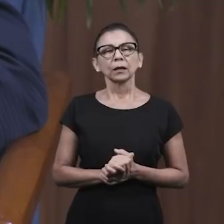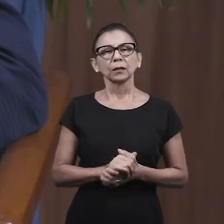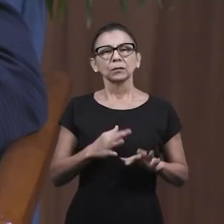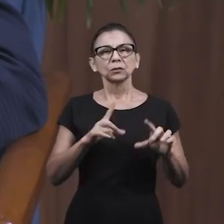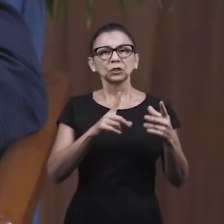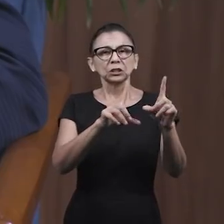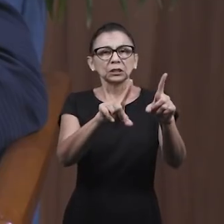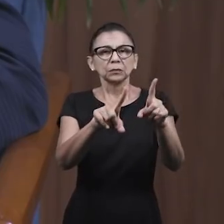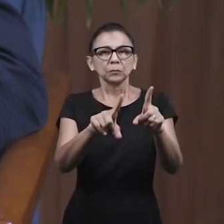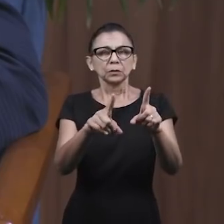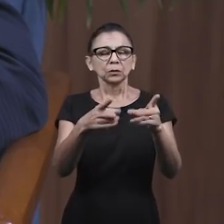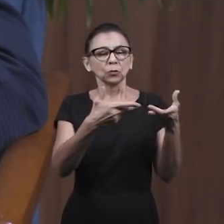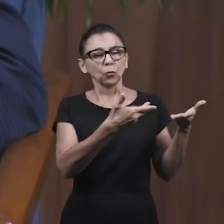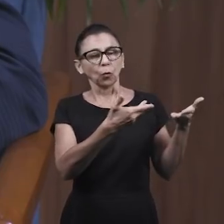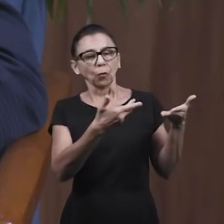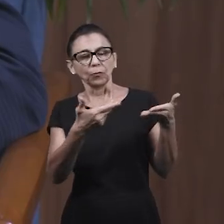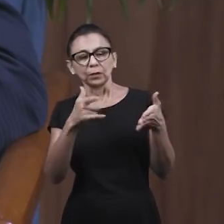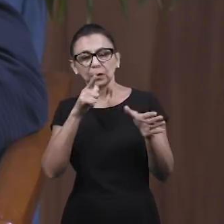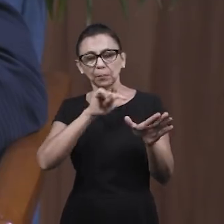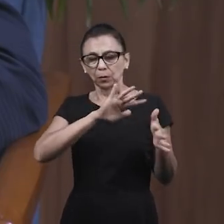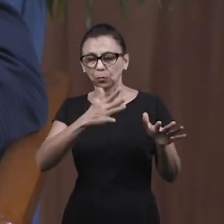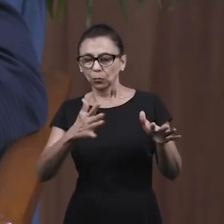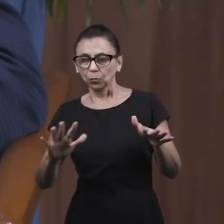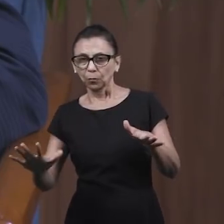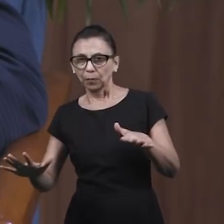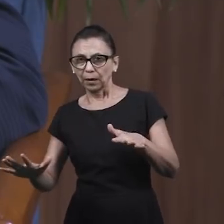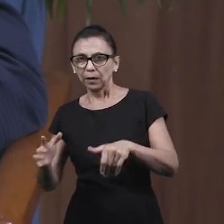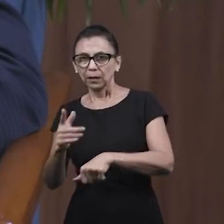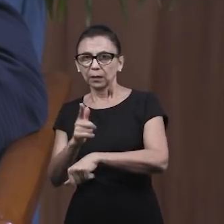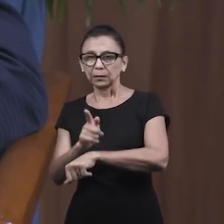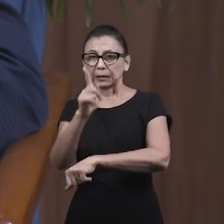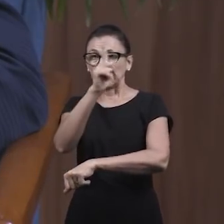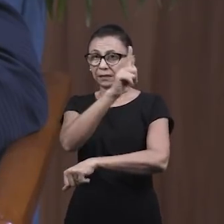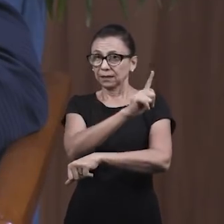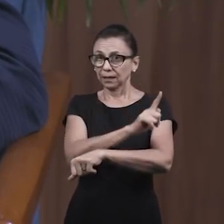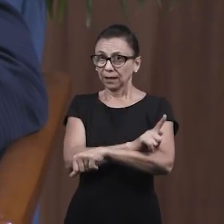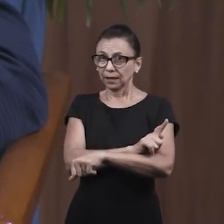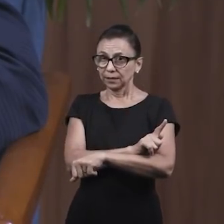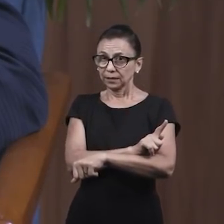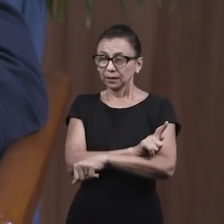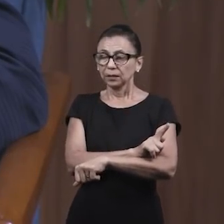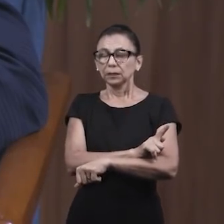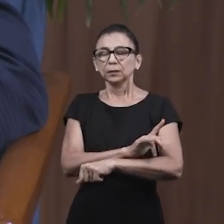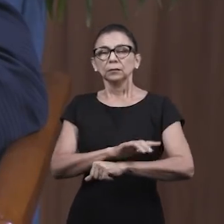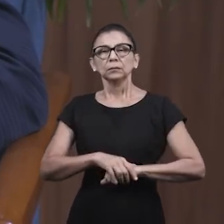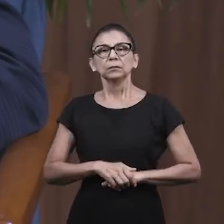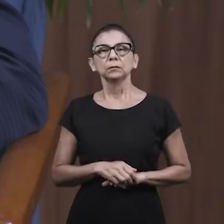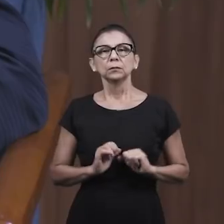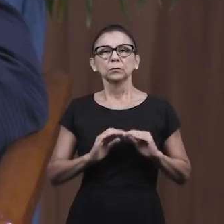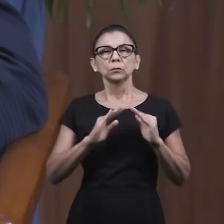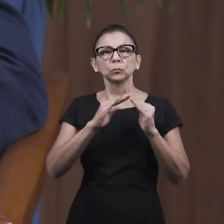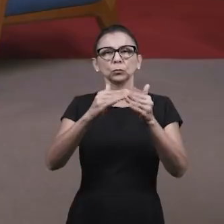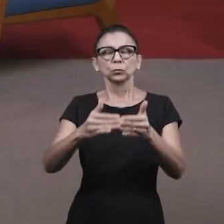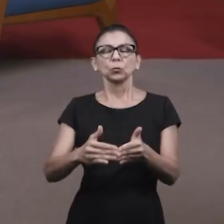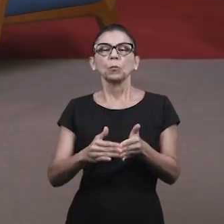tinham a plena compreensão de quem era Jesus, não é? Então, quem é